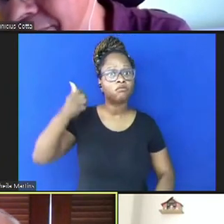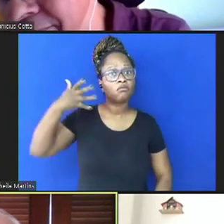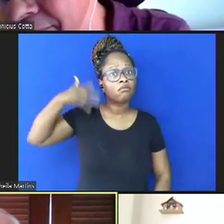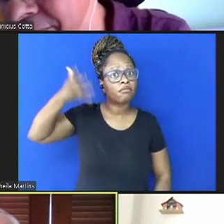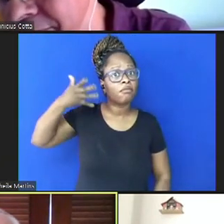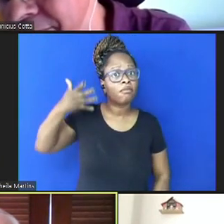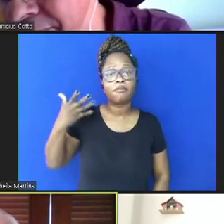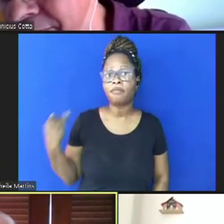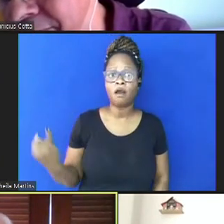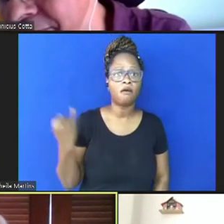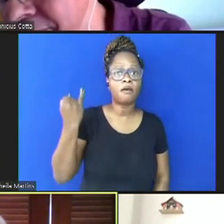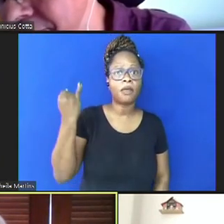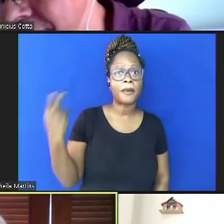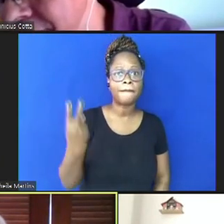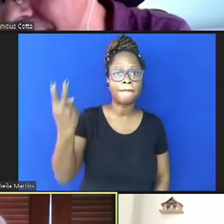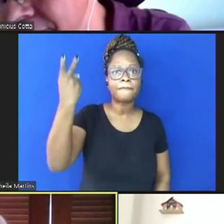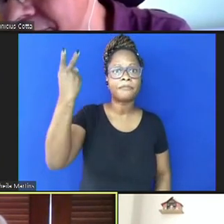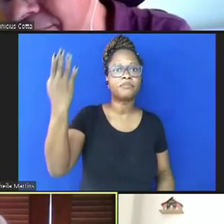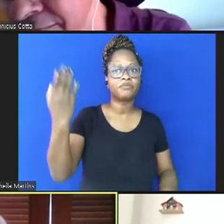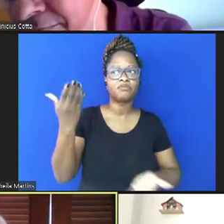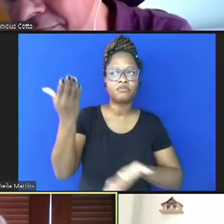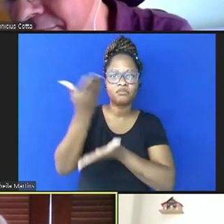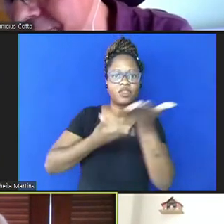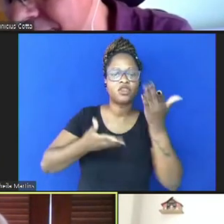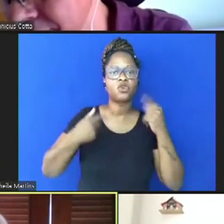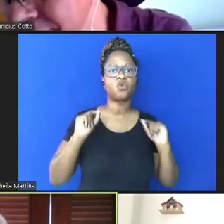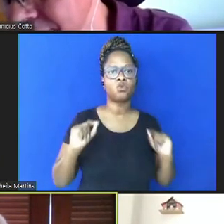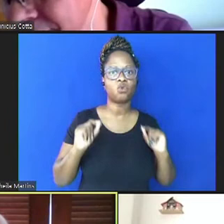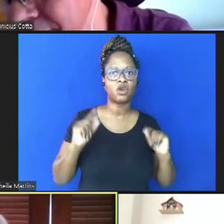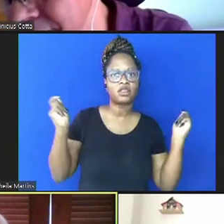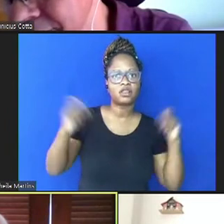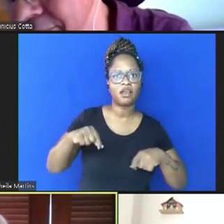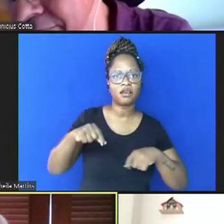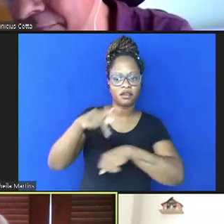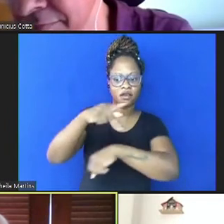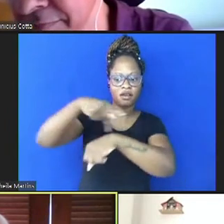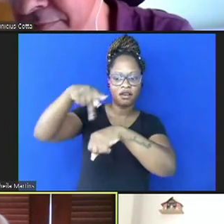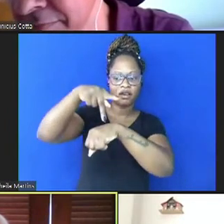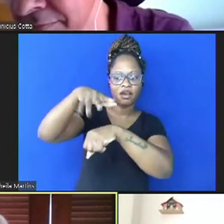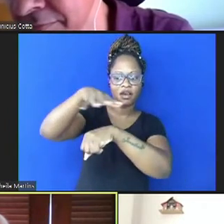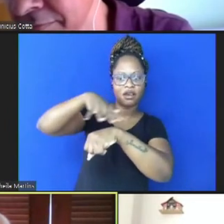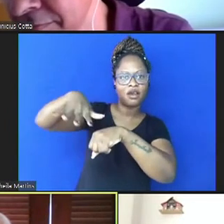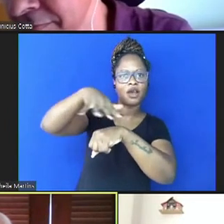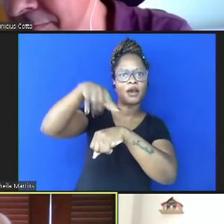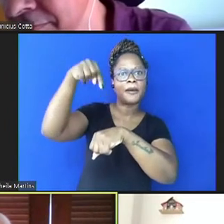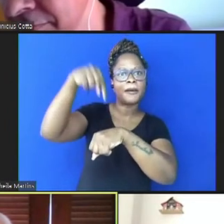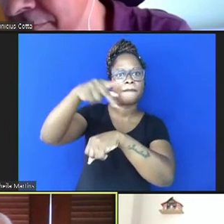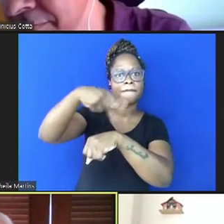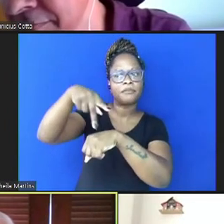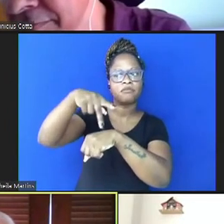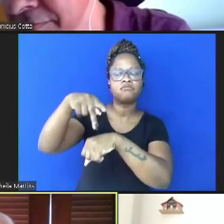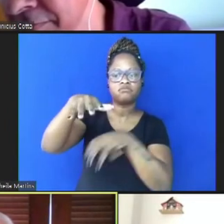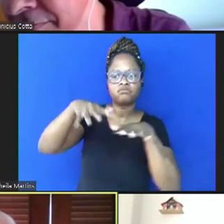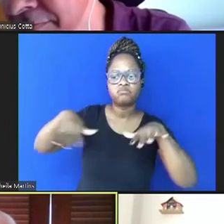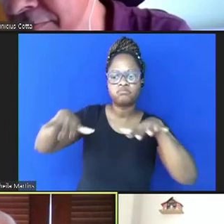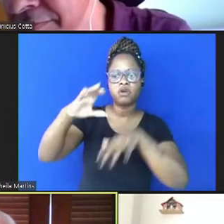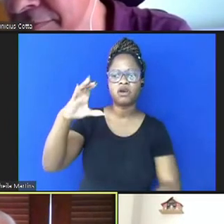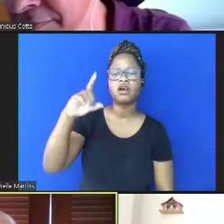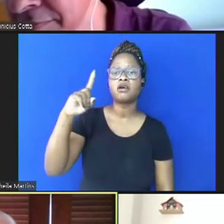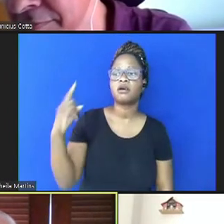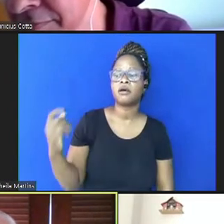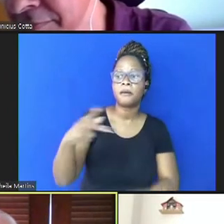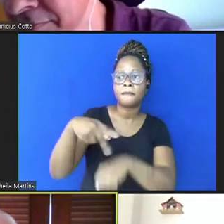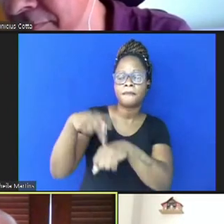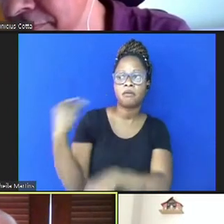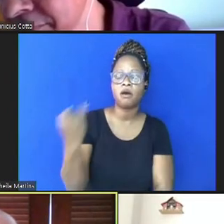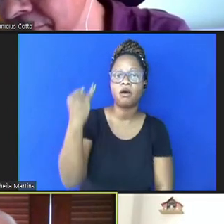fundamental, sobretudo na cooperação com uma nação, um país, cientistas de um país tão importante como a